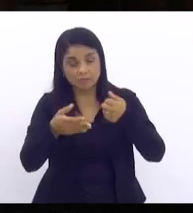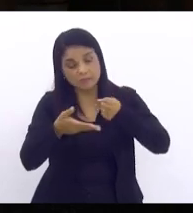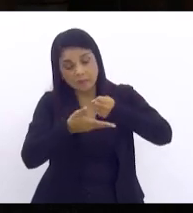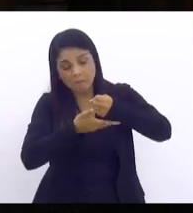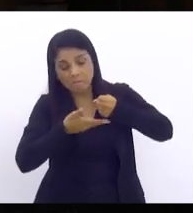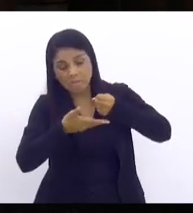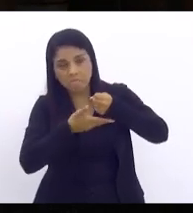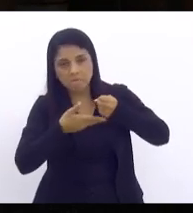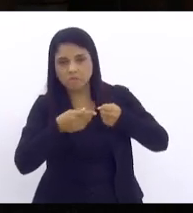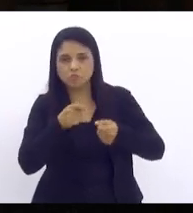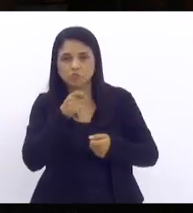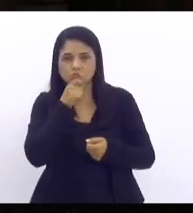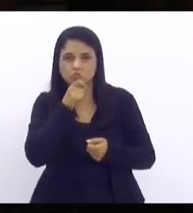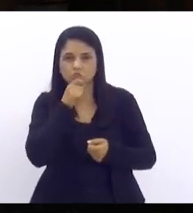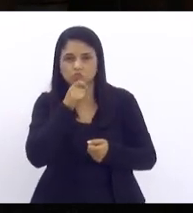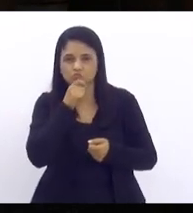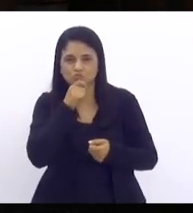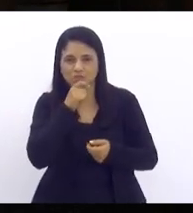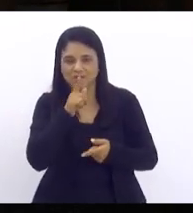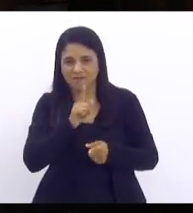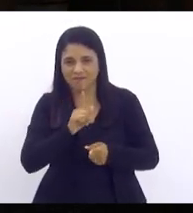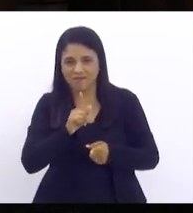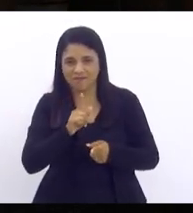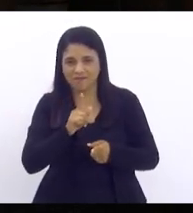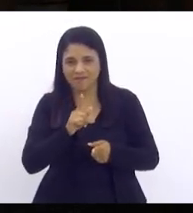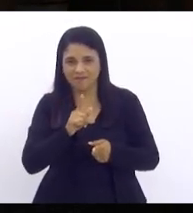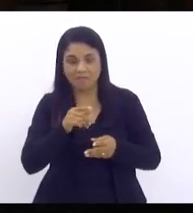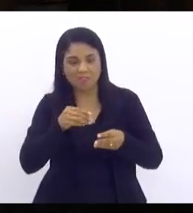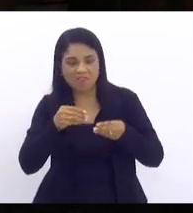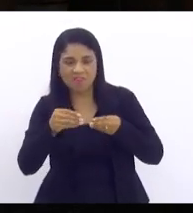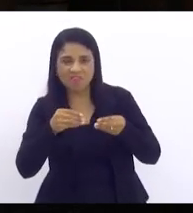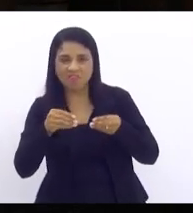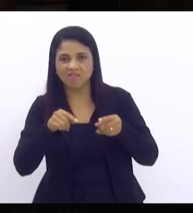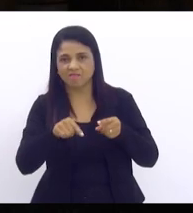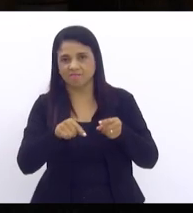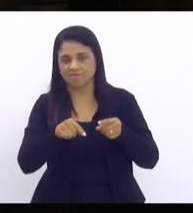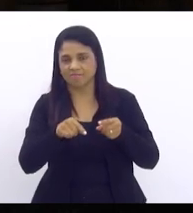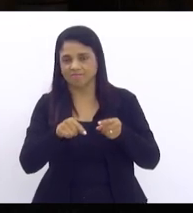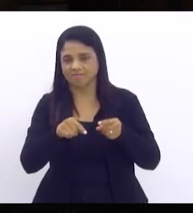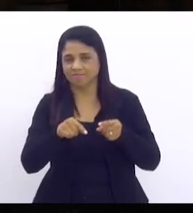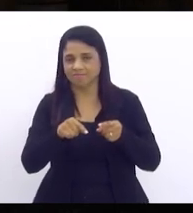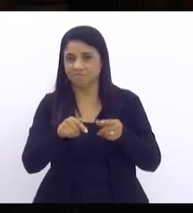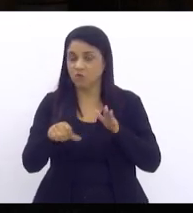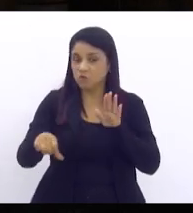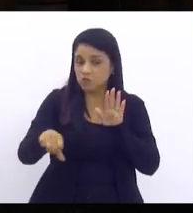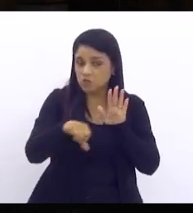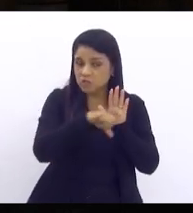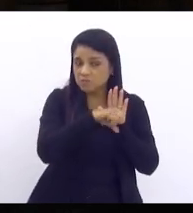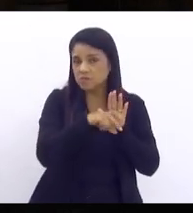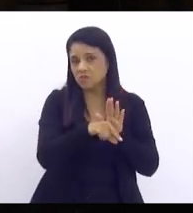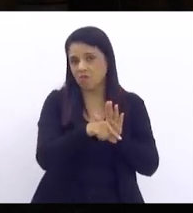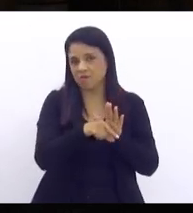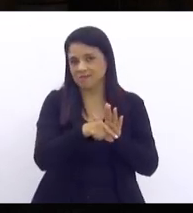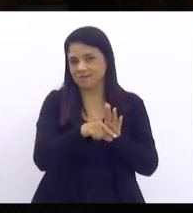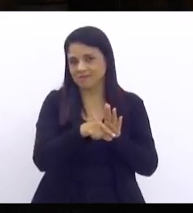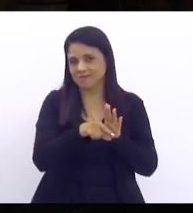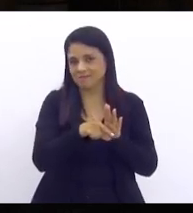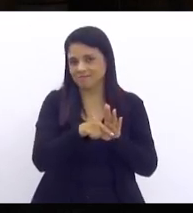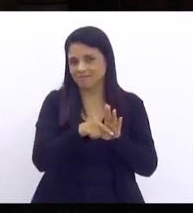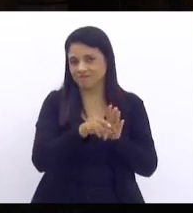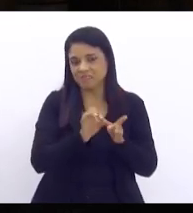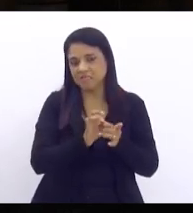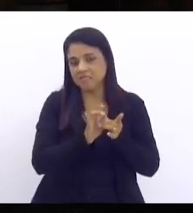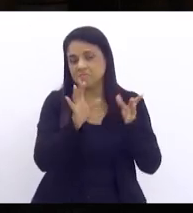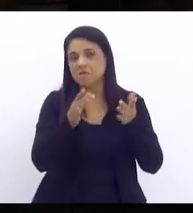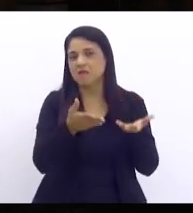e não haja brecha para poder os grandes criminosos poderem sair pela porta da